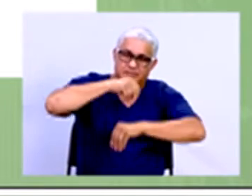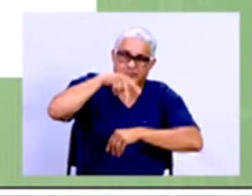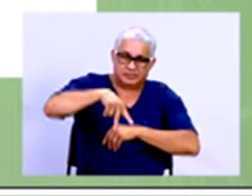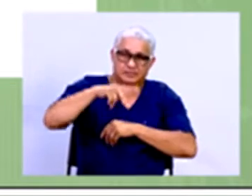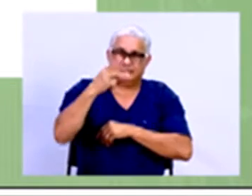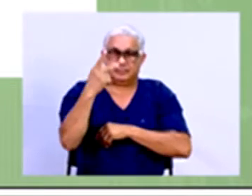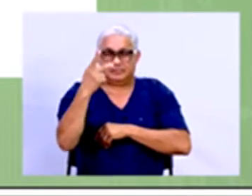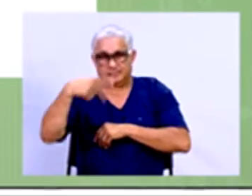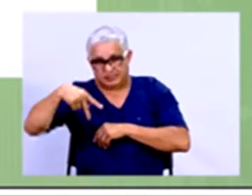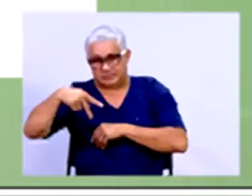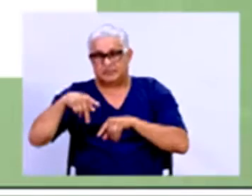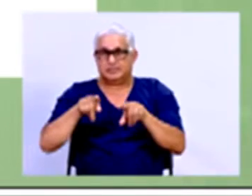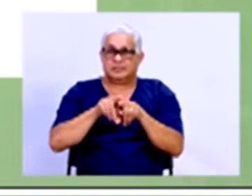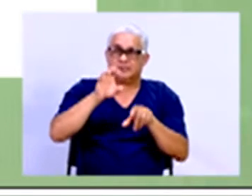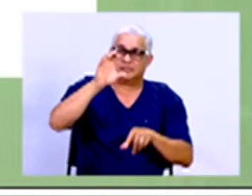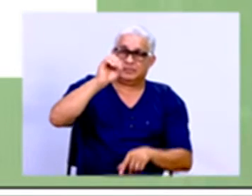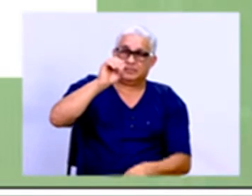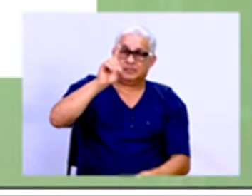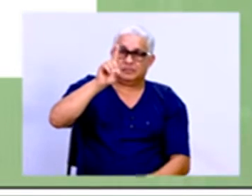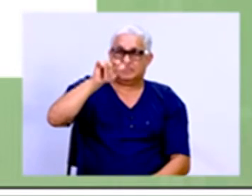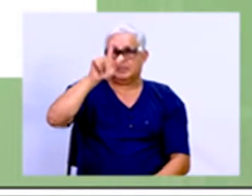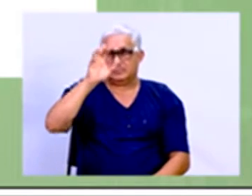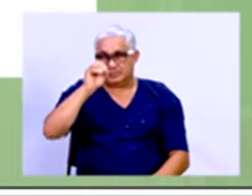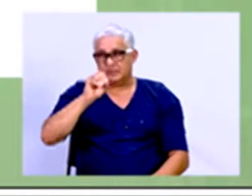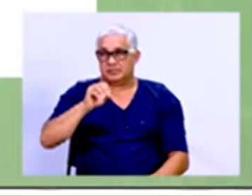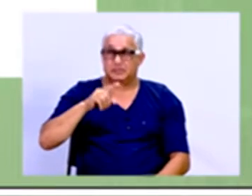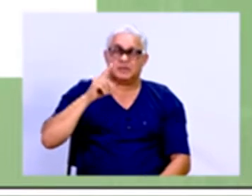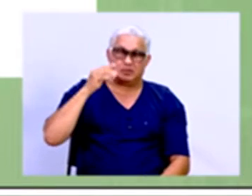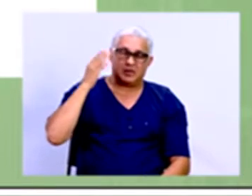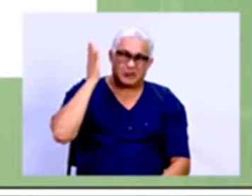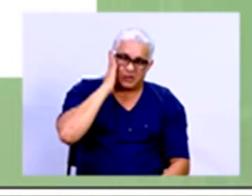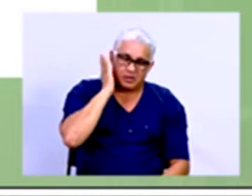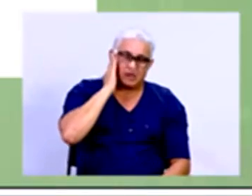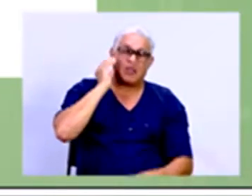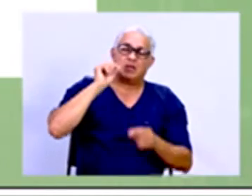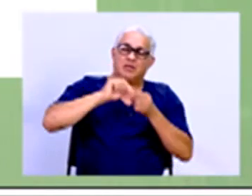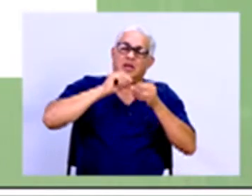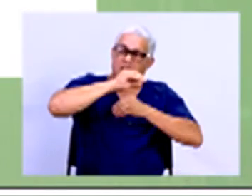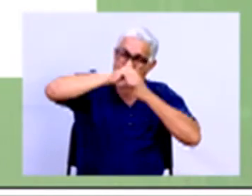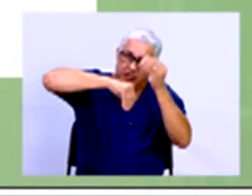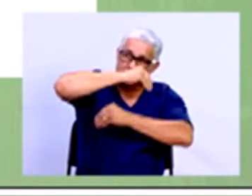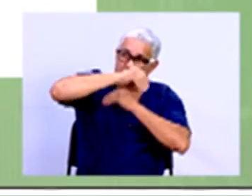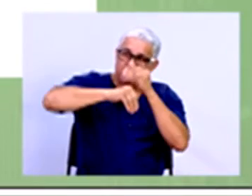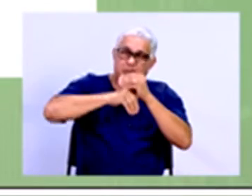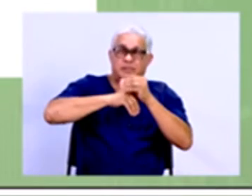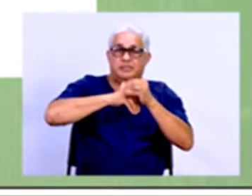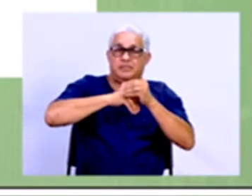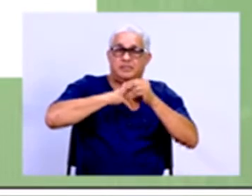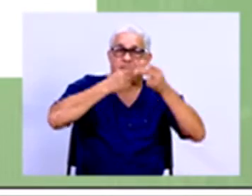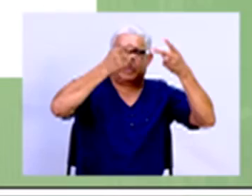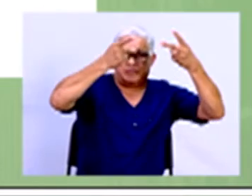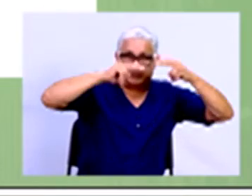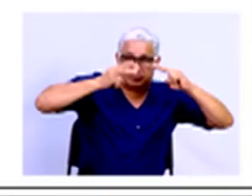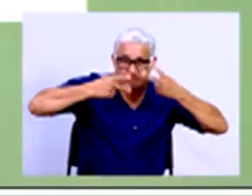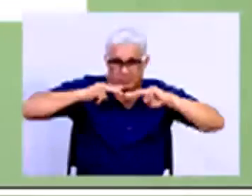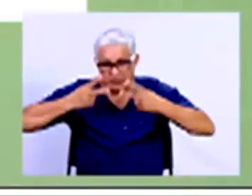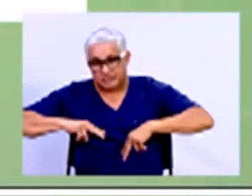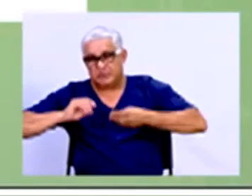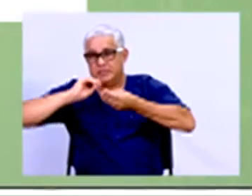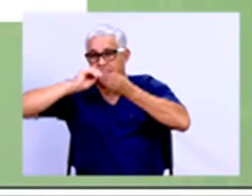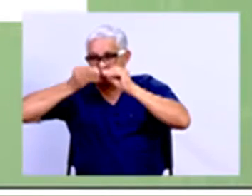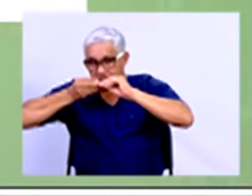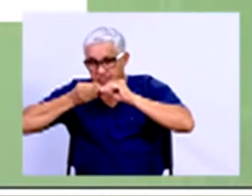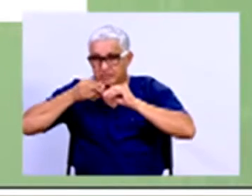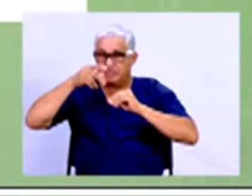né? Fazendo aquele código macarrônico lá que a gente sabe fazer misturando PHP com HTML, com um banco de dados, e que a